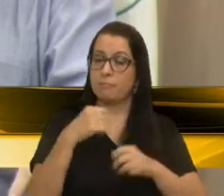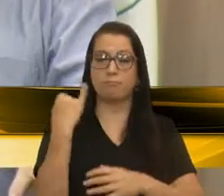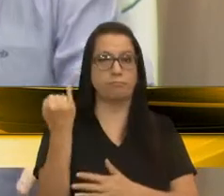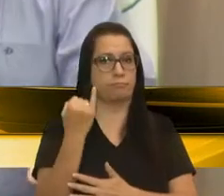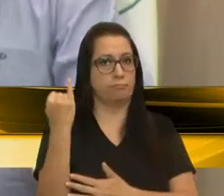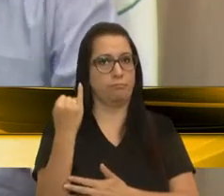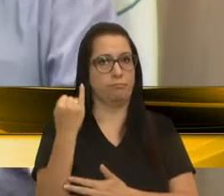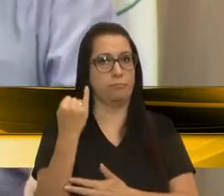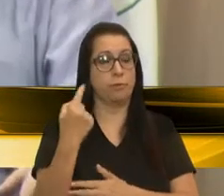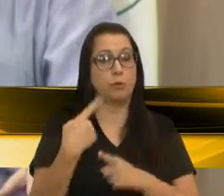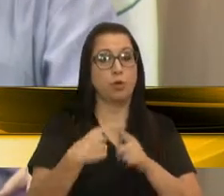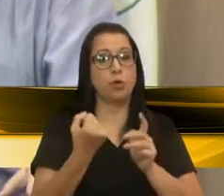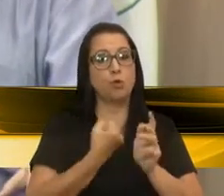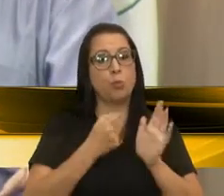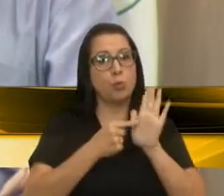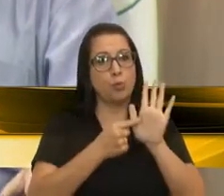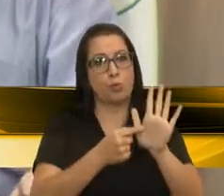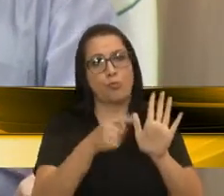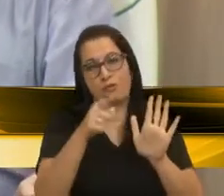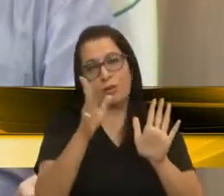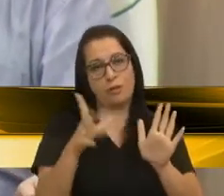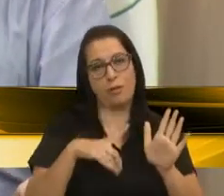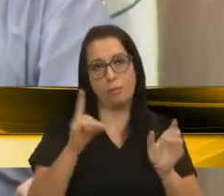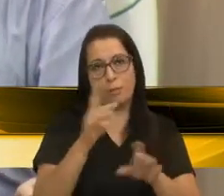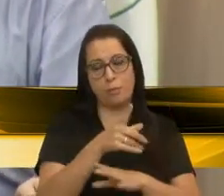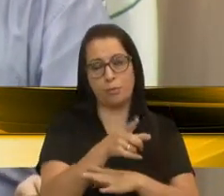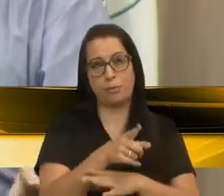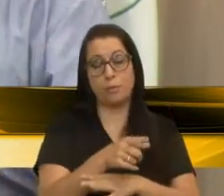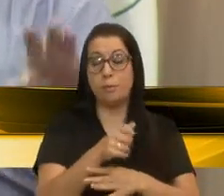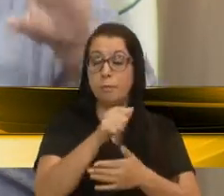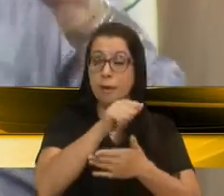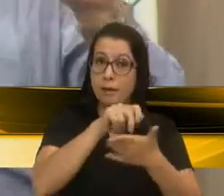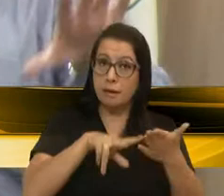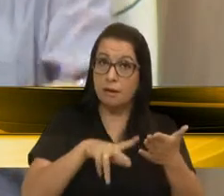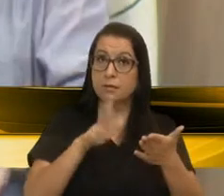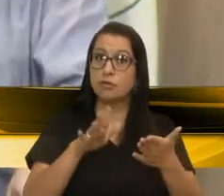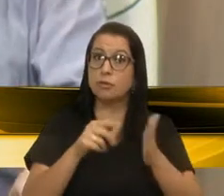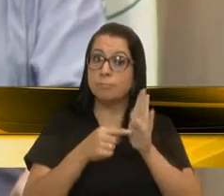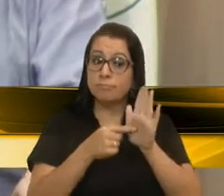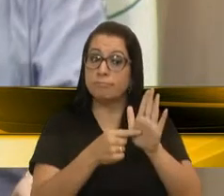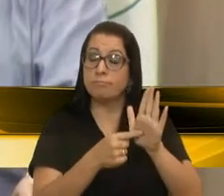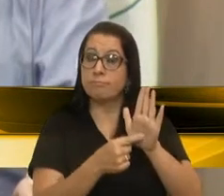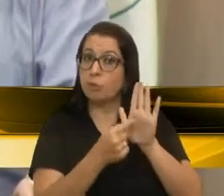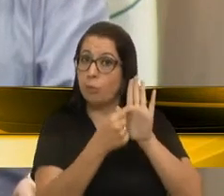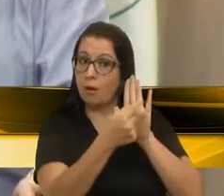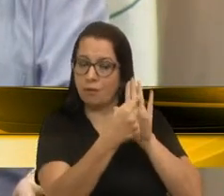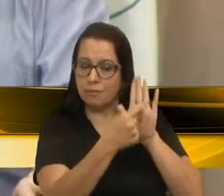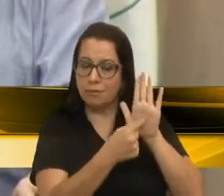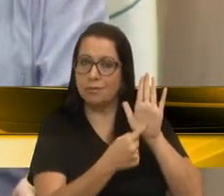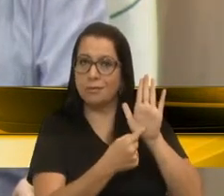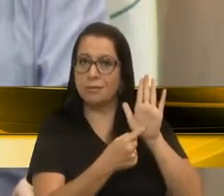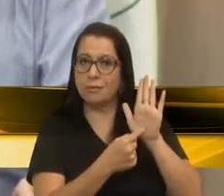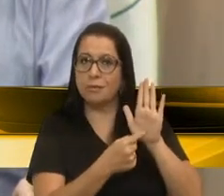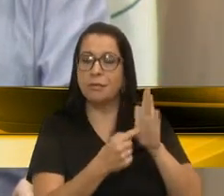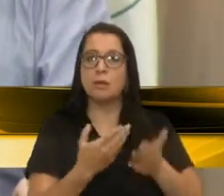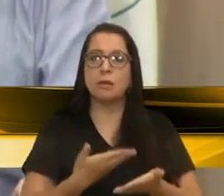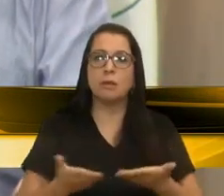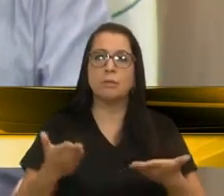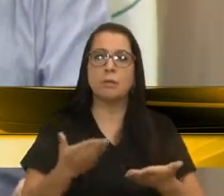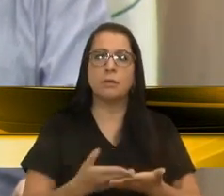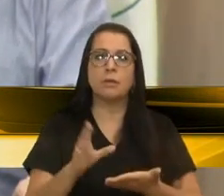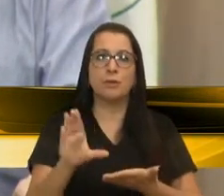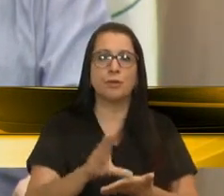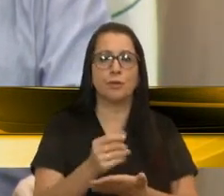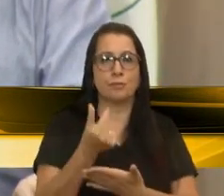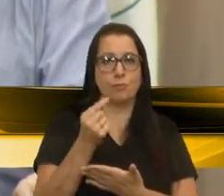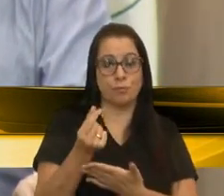são números que estão aí colocados, mas eu acho que uma análise já que saltava aos olhos é a perda de